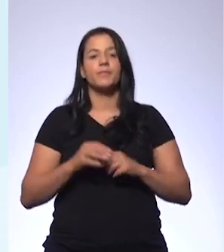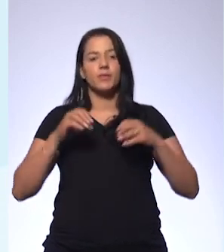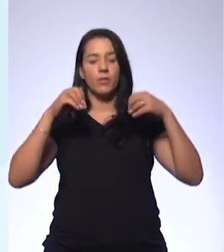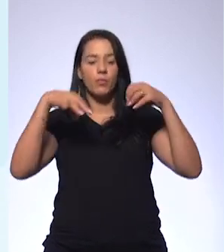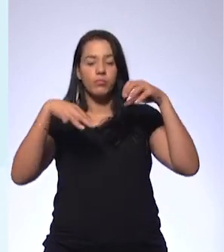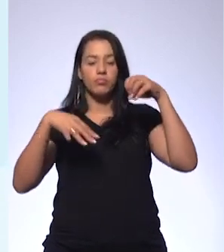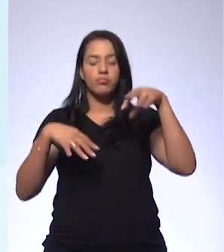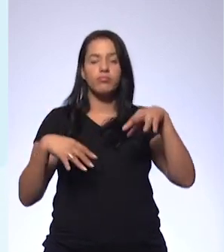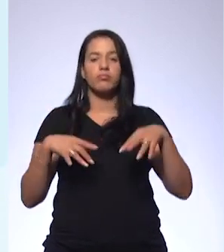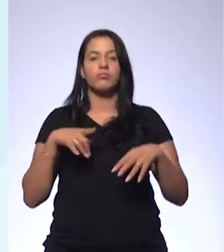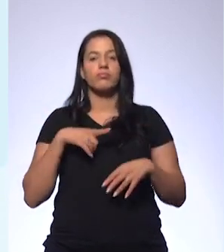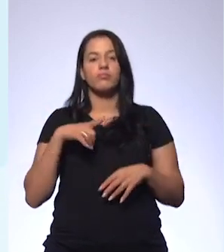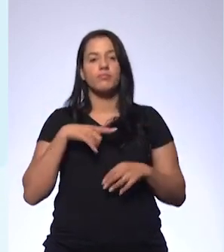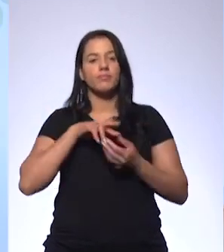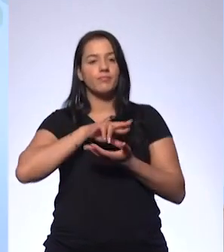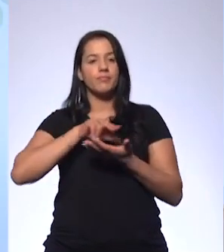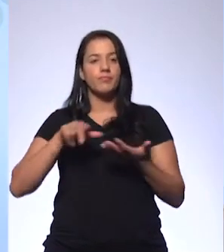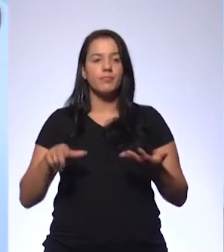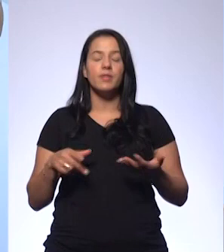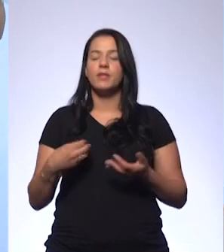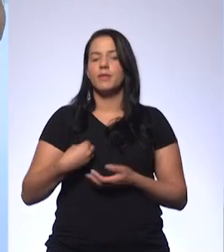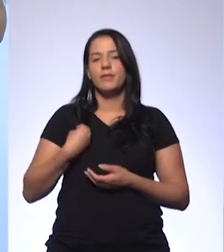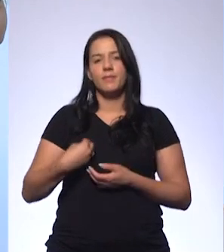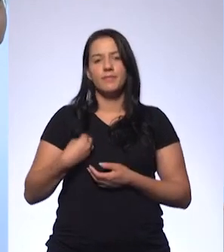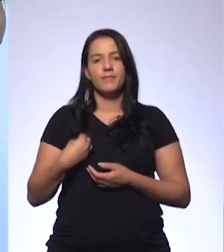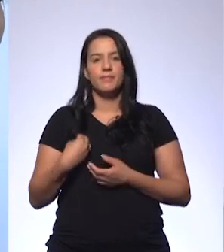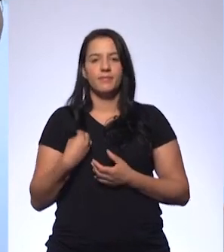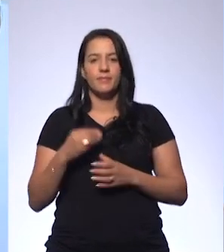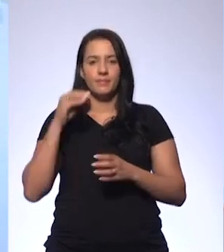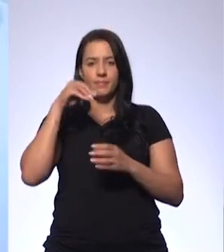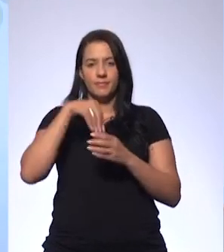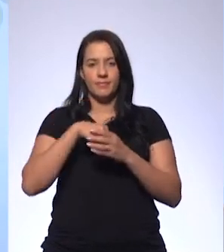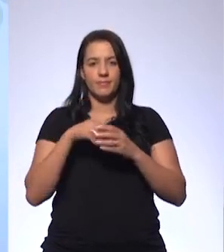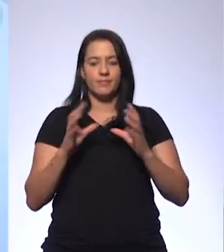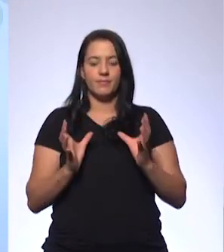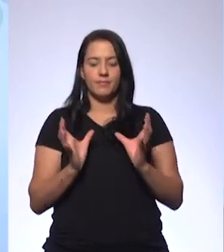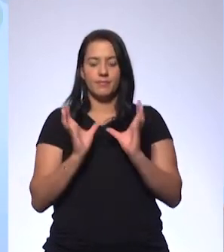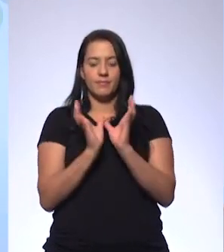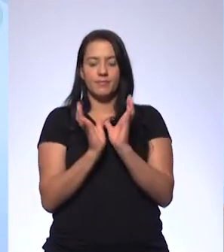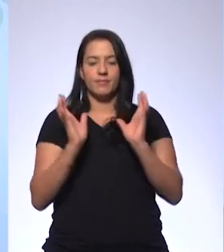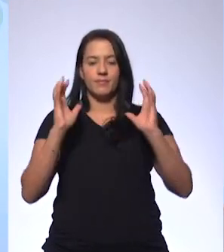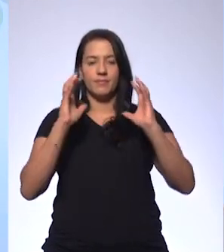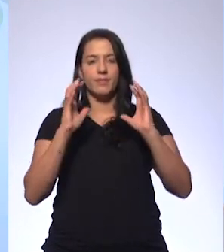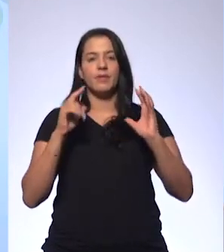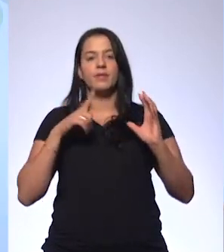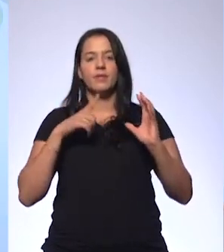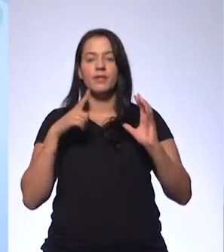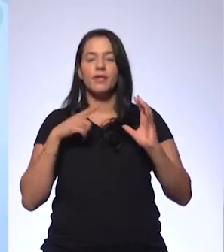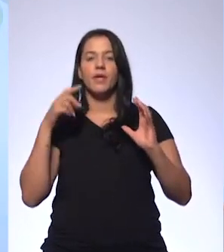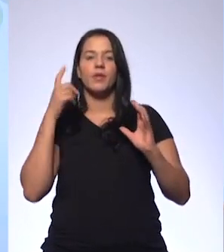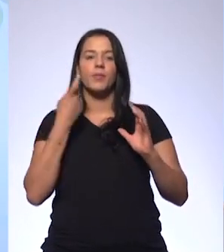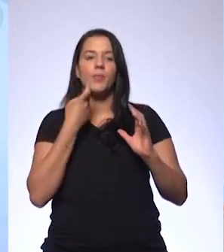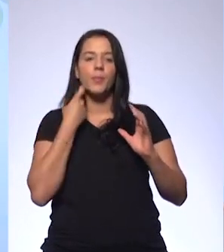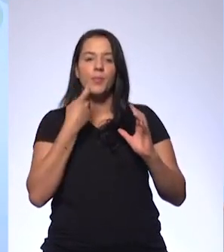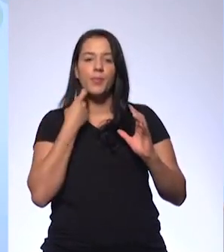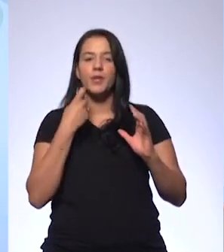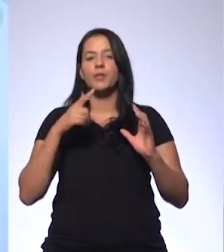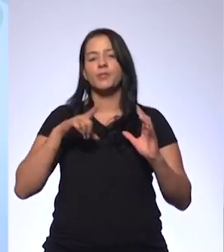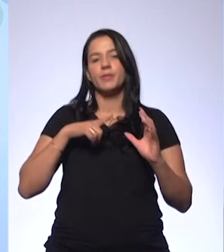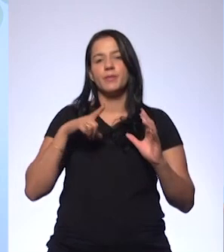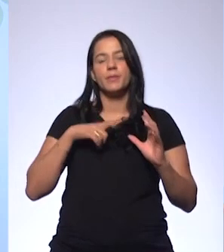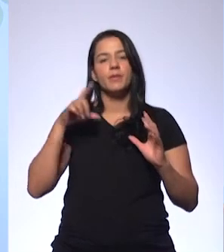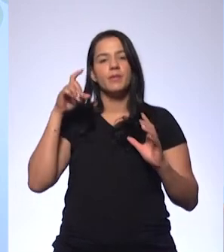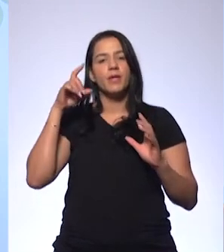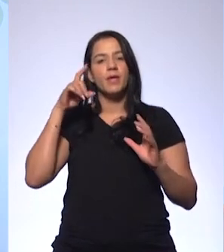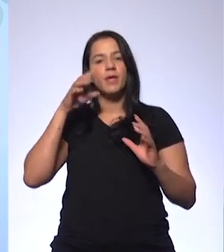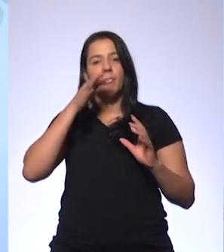vários fatores, né? E a gente tem ali os seres vivos, que a gente está enxergando o peixinho, mas também tem uma planta, tem micro-organismos ali que a gente